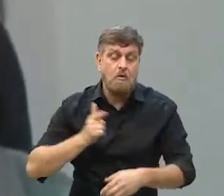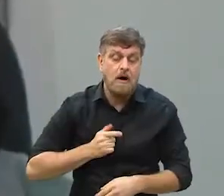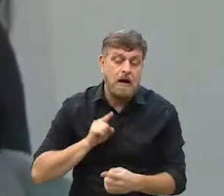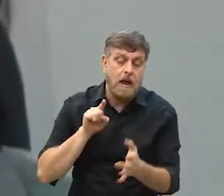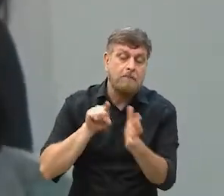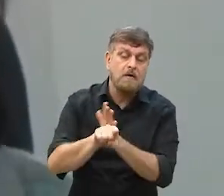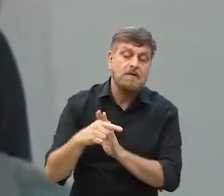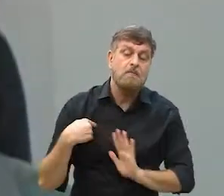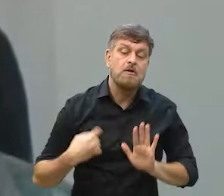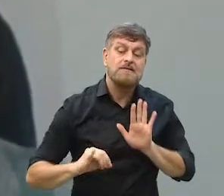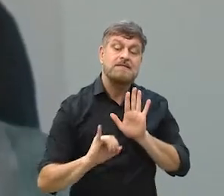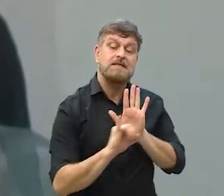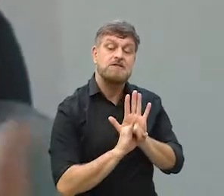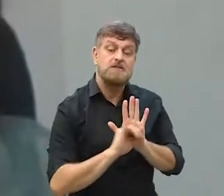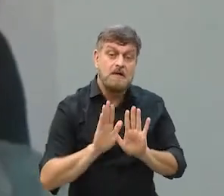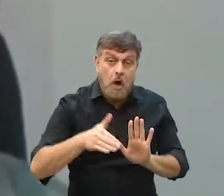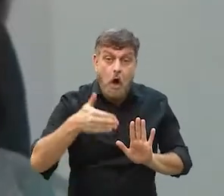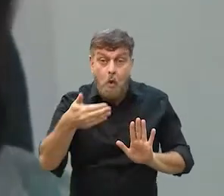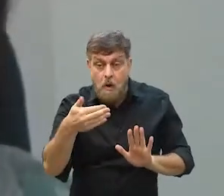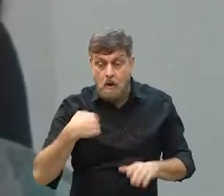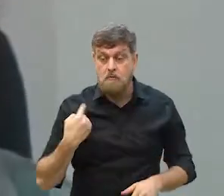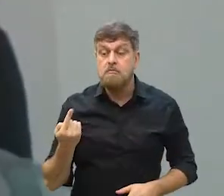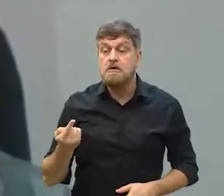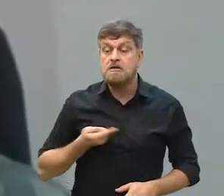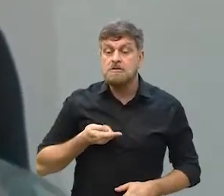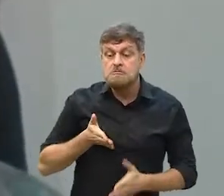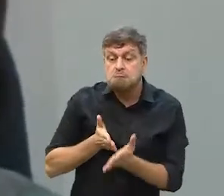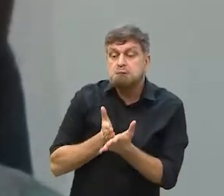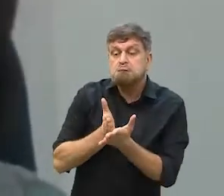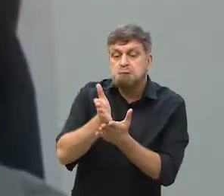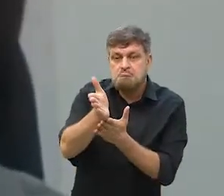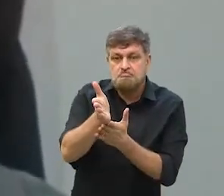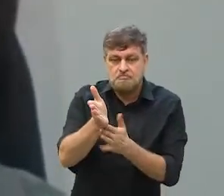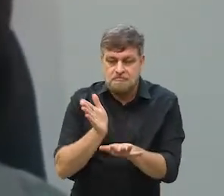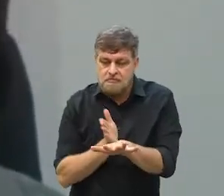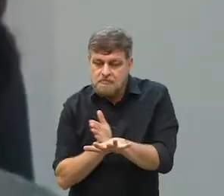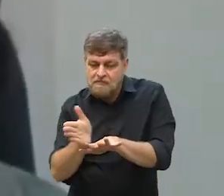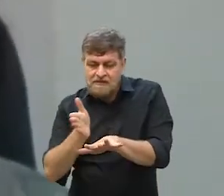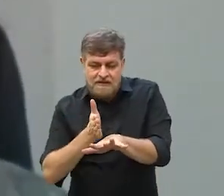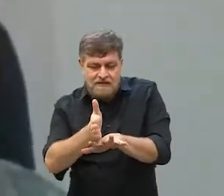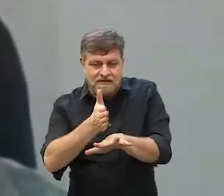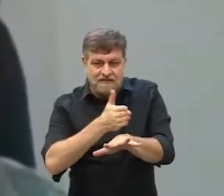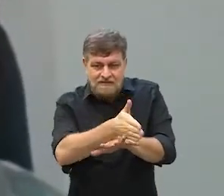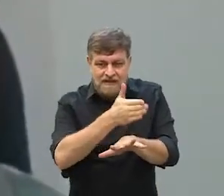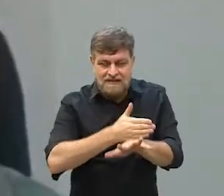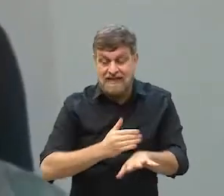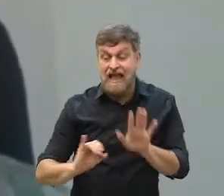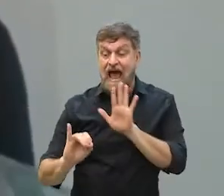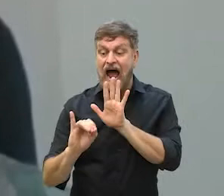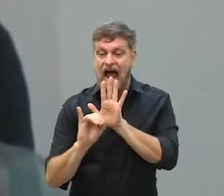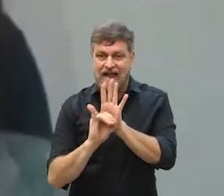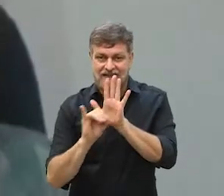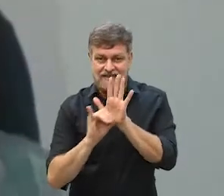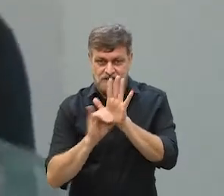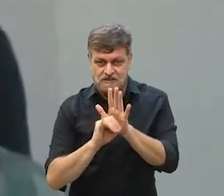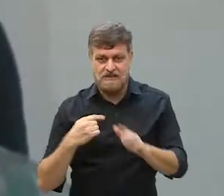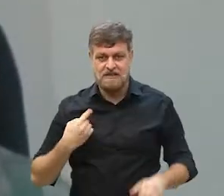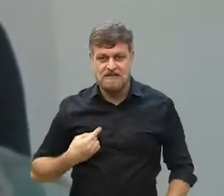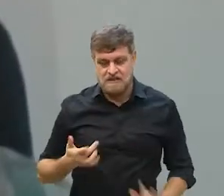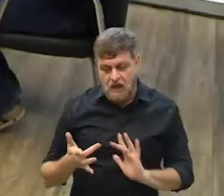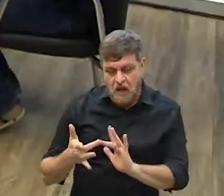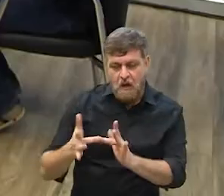nossa identidade, né? Por onde que vamos? Há muitos caminhos, a gente precisa partir da identidade e dos